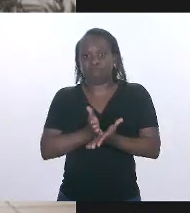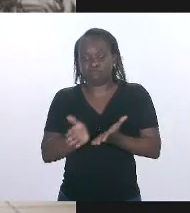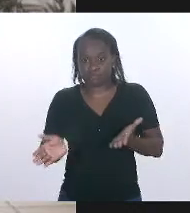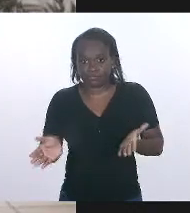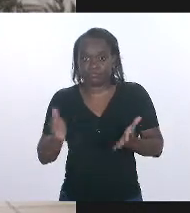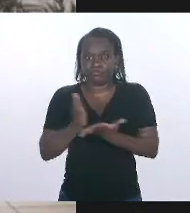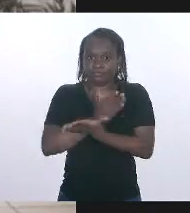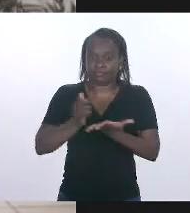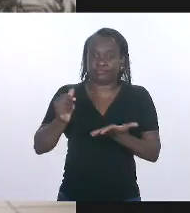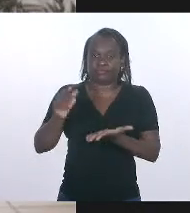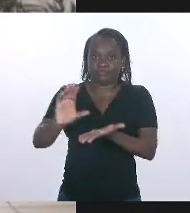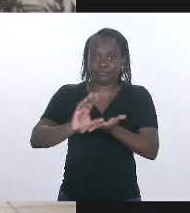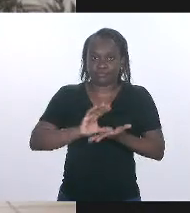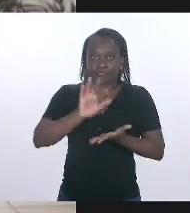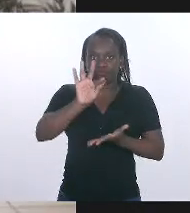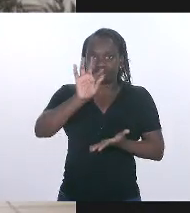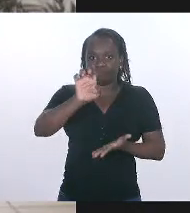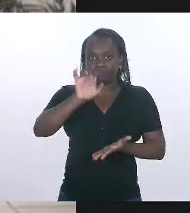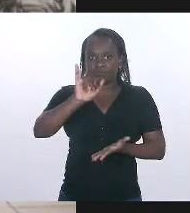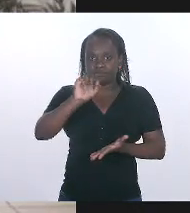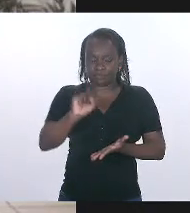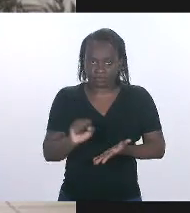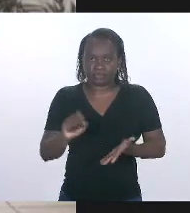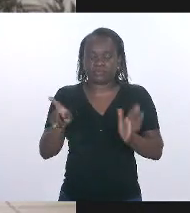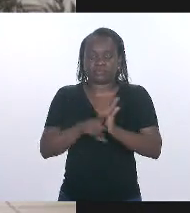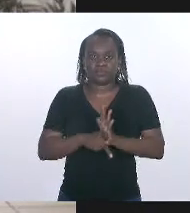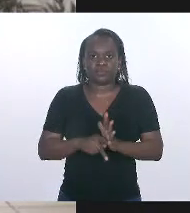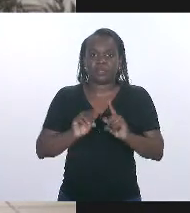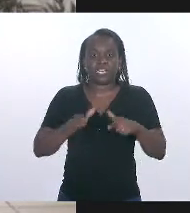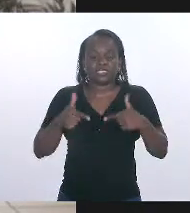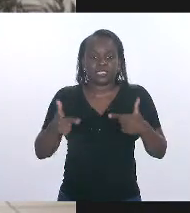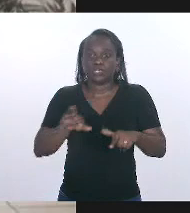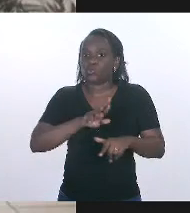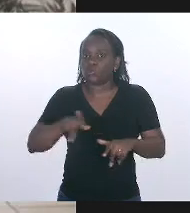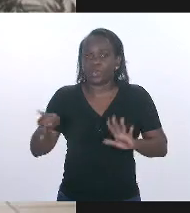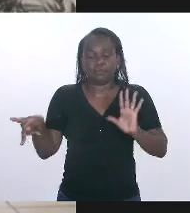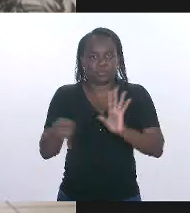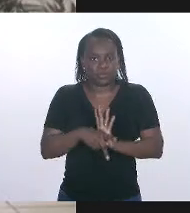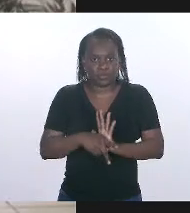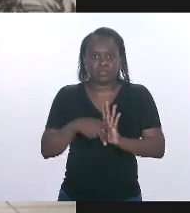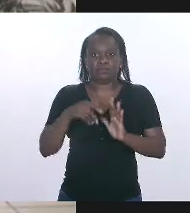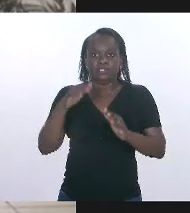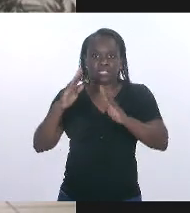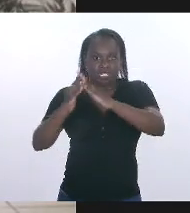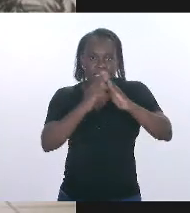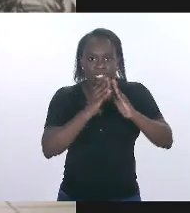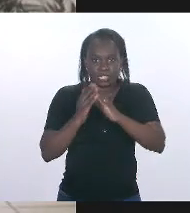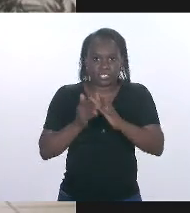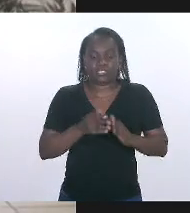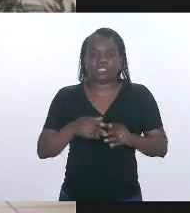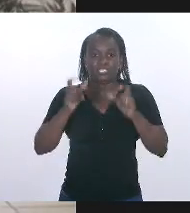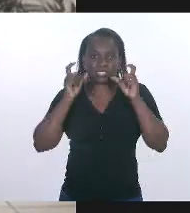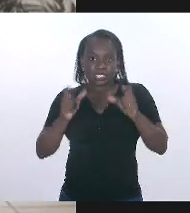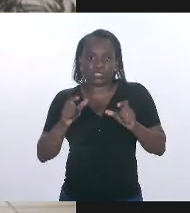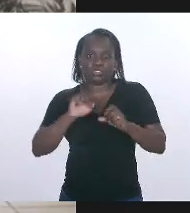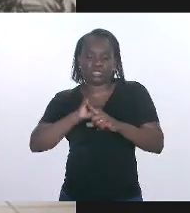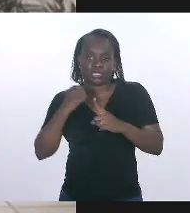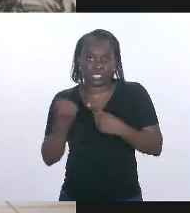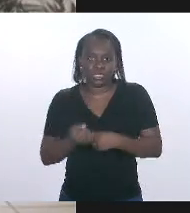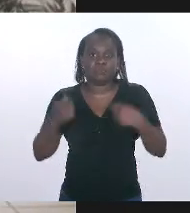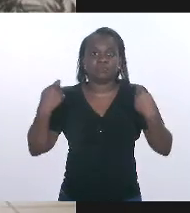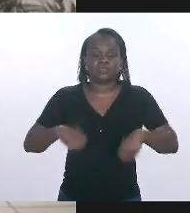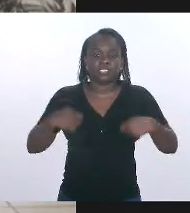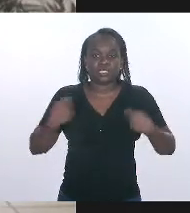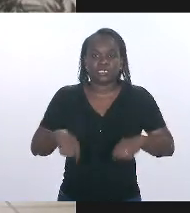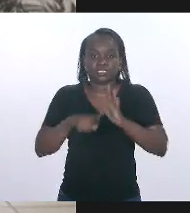dos recursos do FEIS para ações que não são propriamente para habitação de interesse social